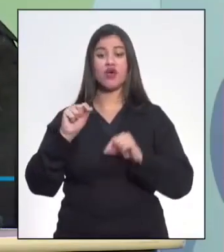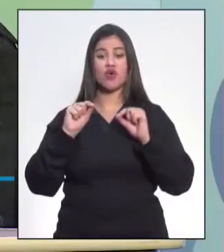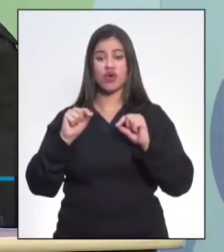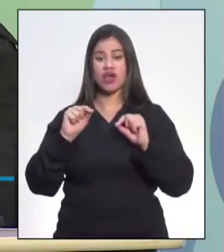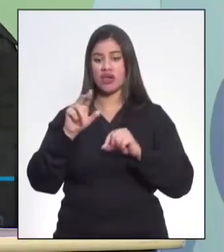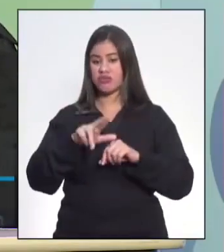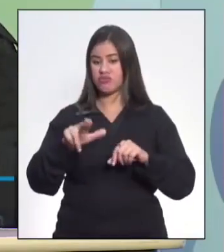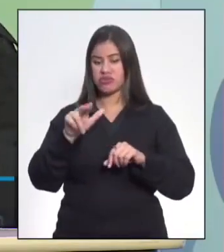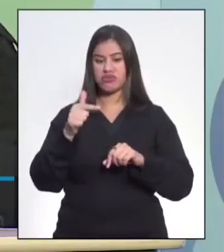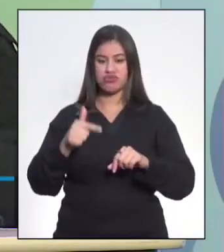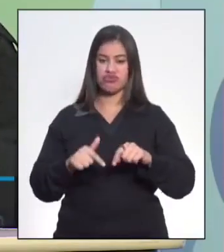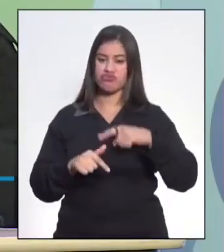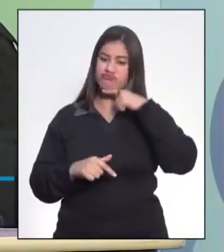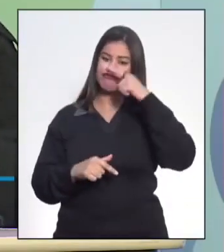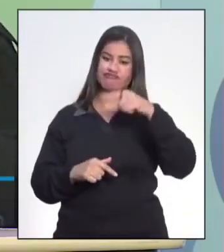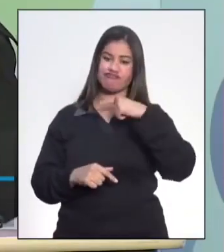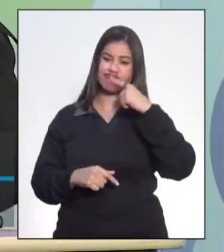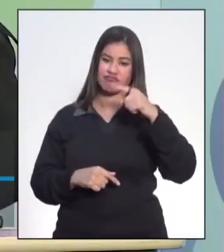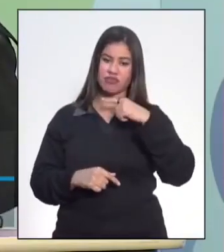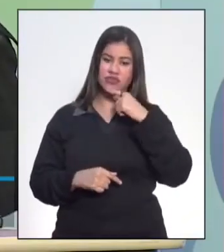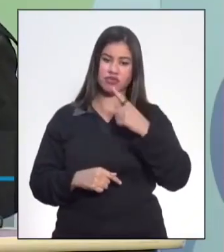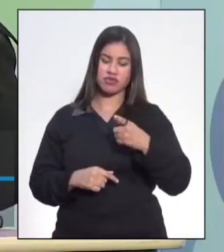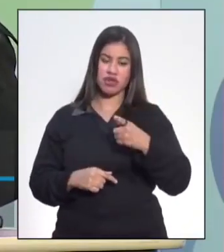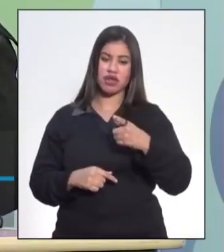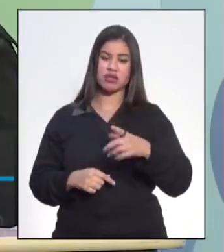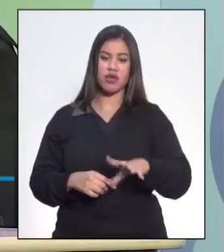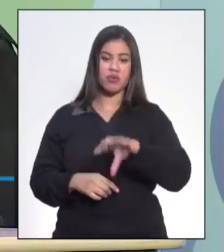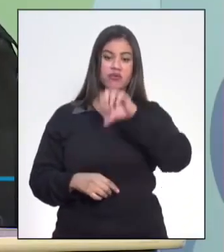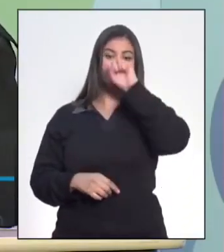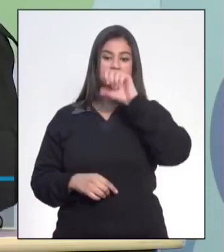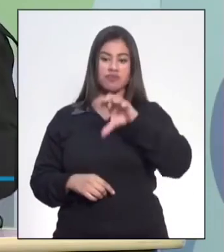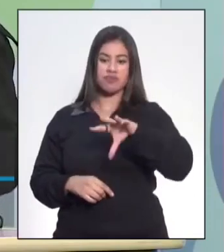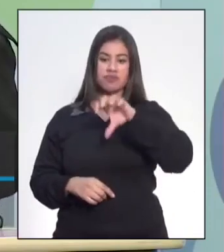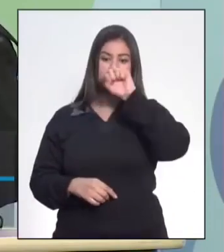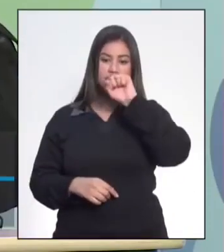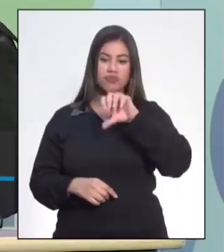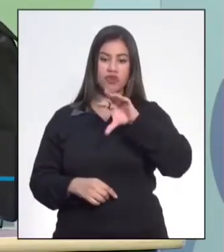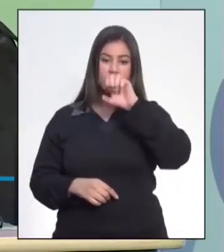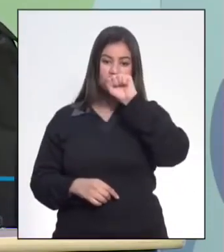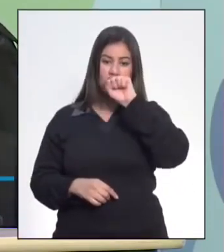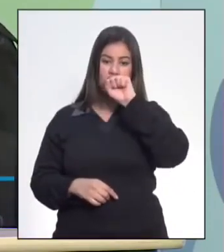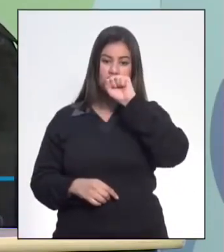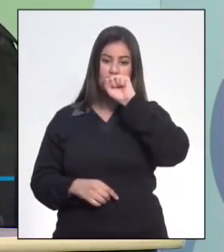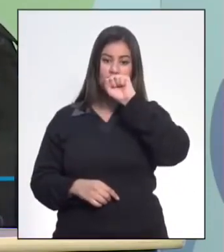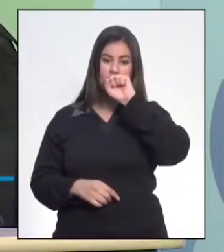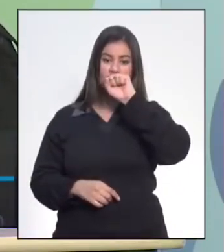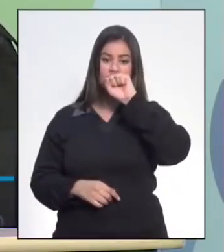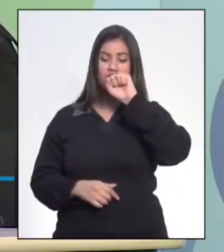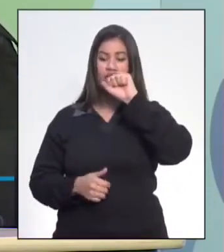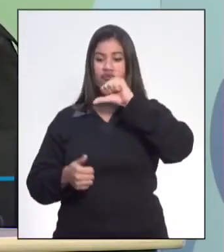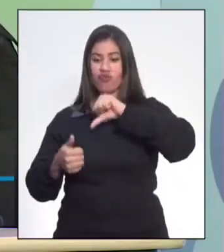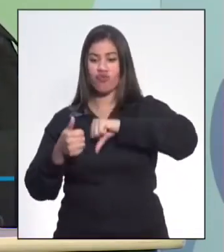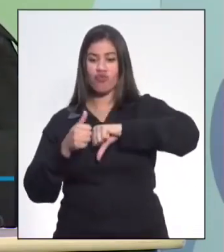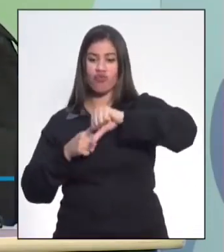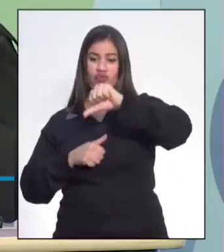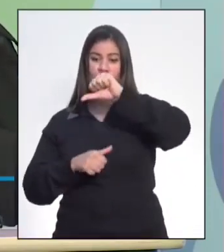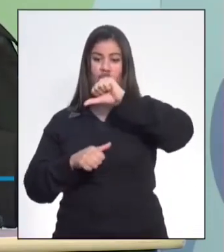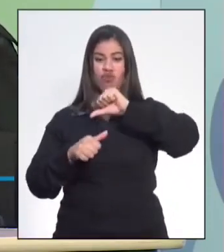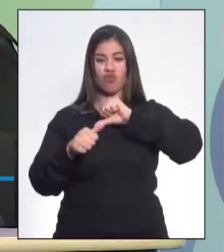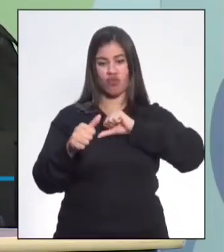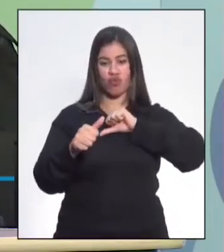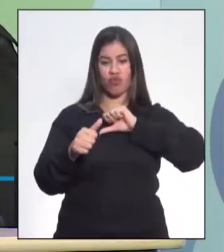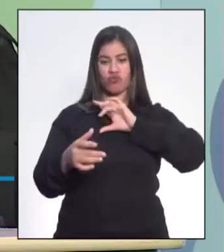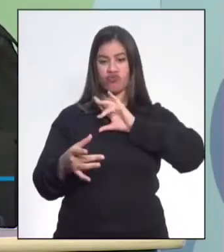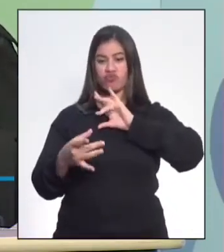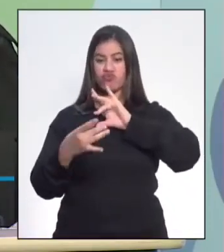mais ser utilizada. Né? Então, mesmo que a pessoa absorva o oxigênio ele não vai mais se